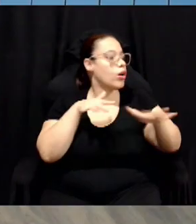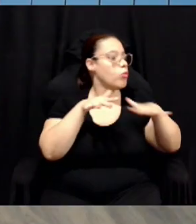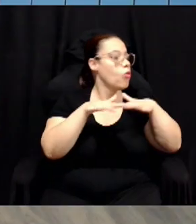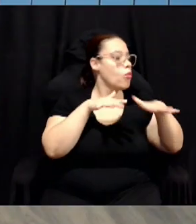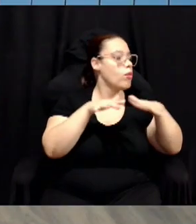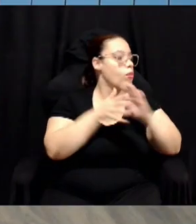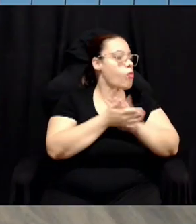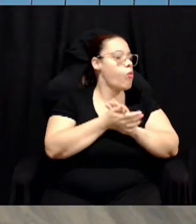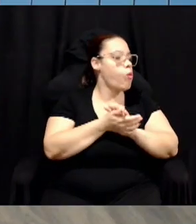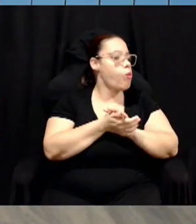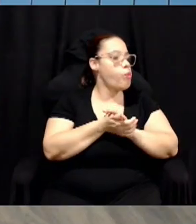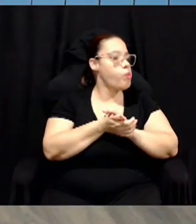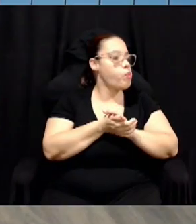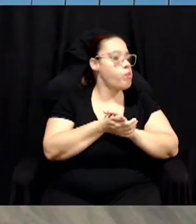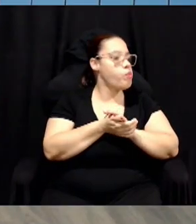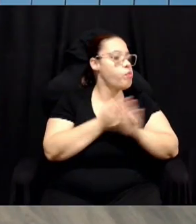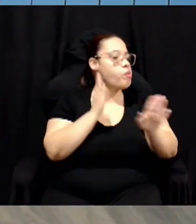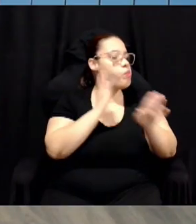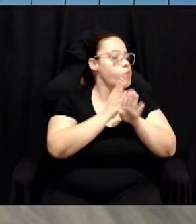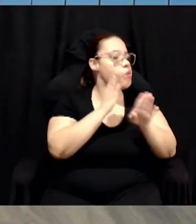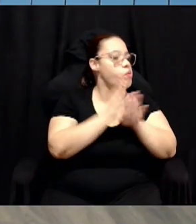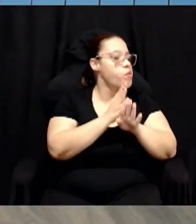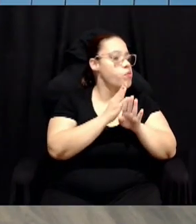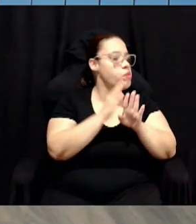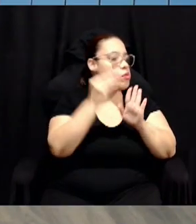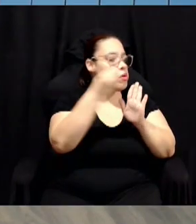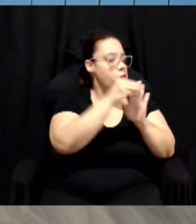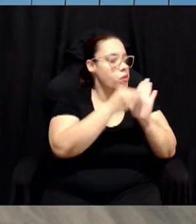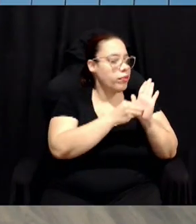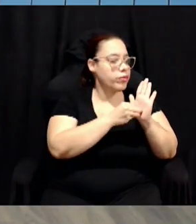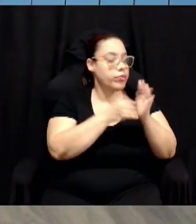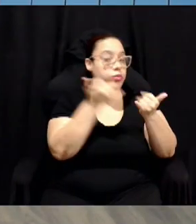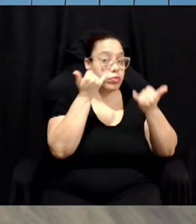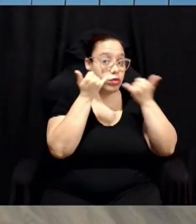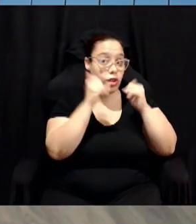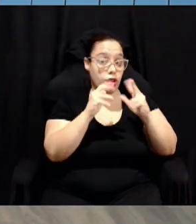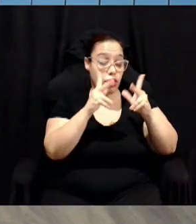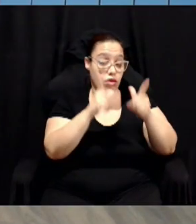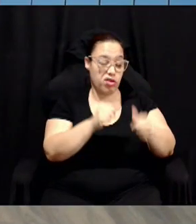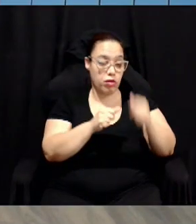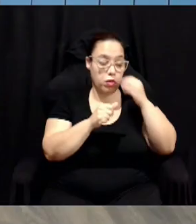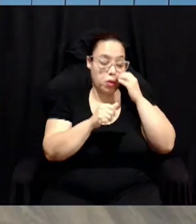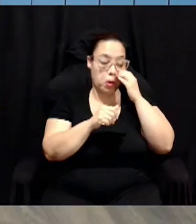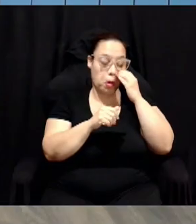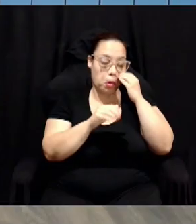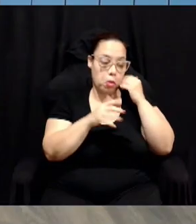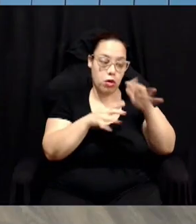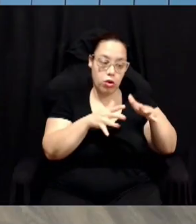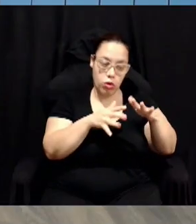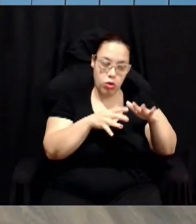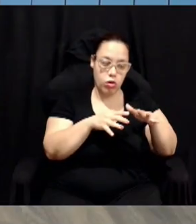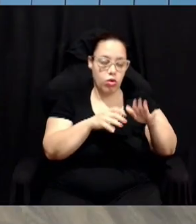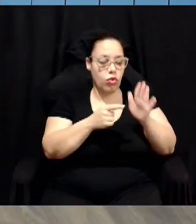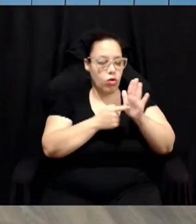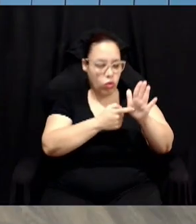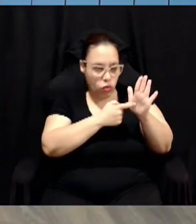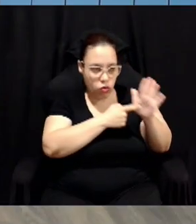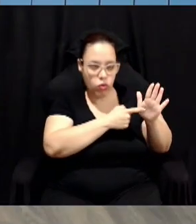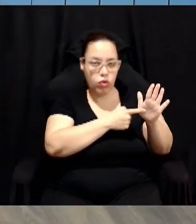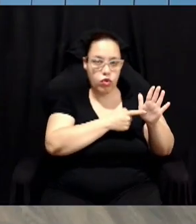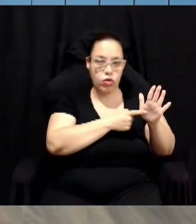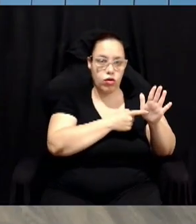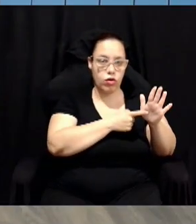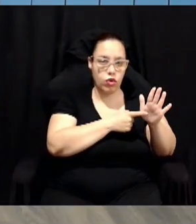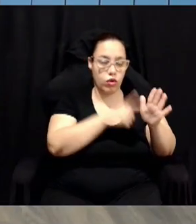as pessoas encontram nessa página? São informações gerais sobre o Parkinson? Você mostra um pouquinho Sobre do seu dia a Parkinson, dia